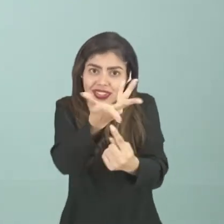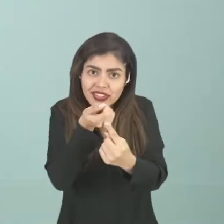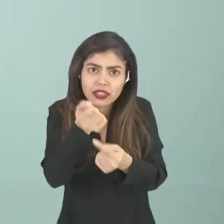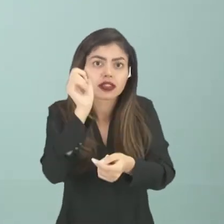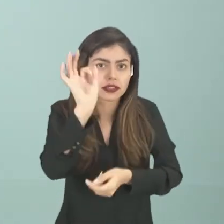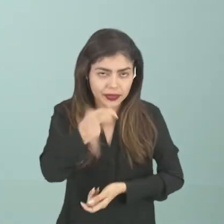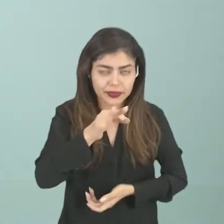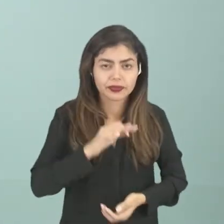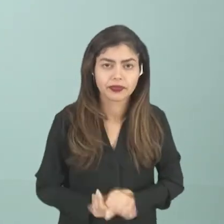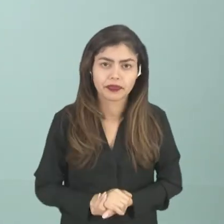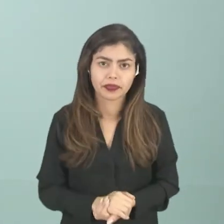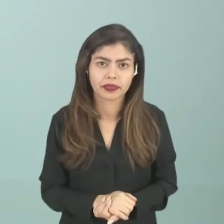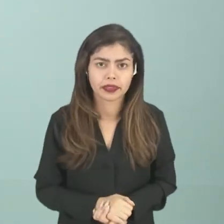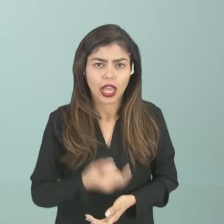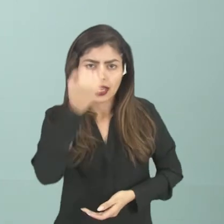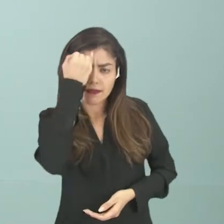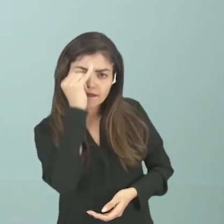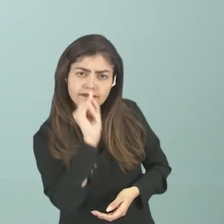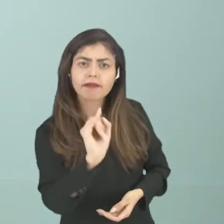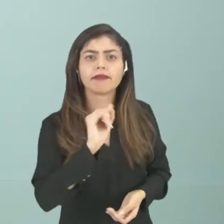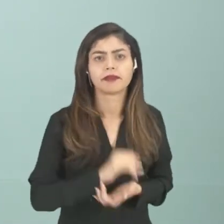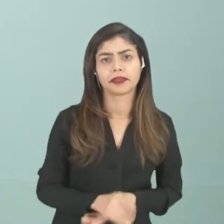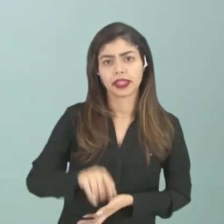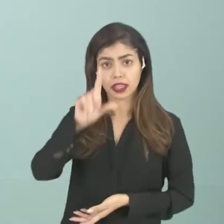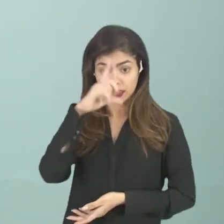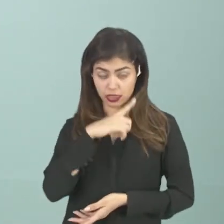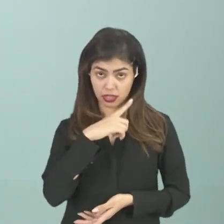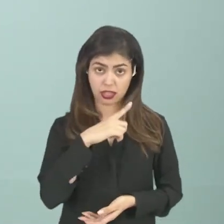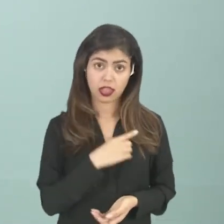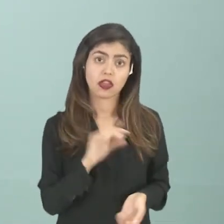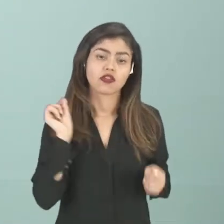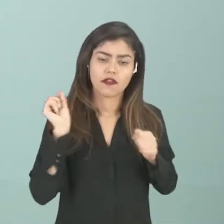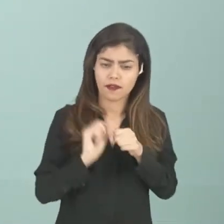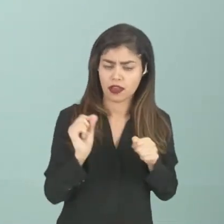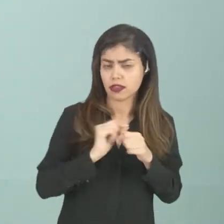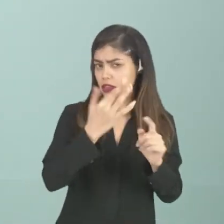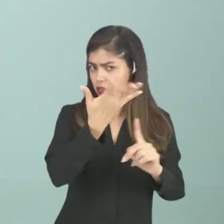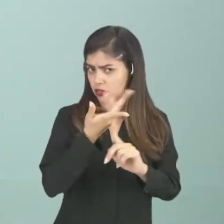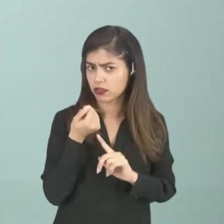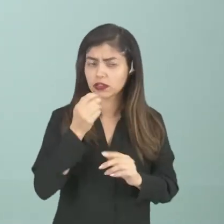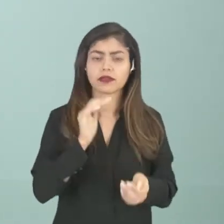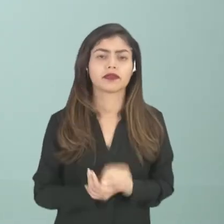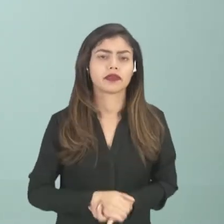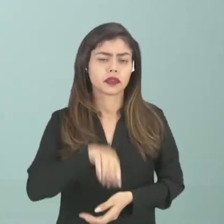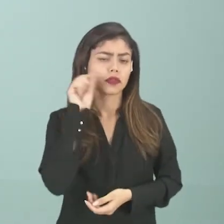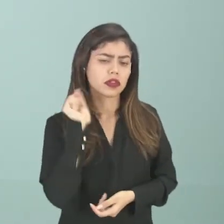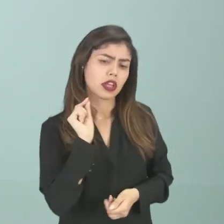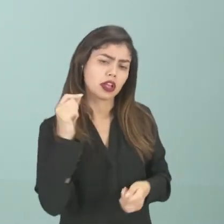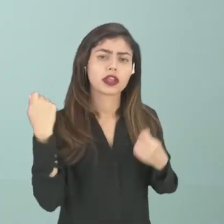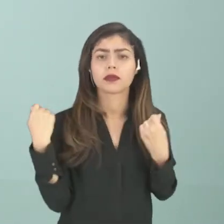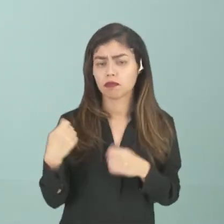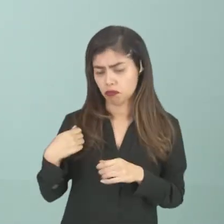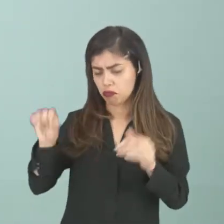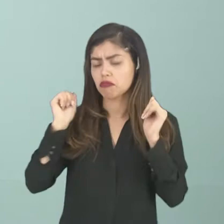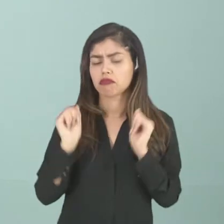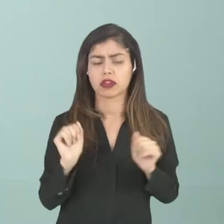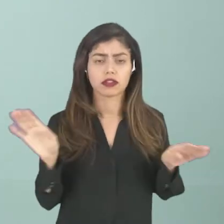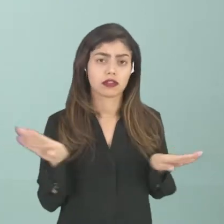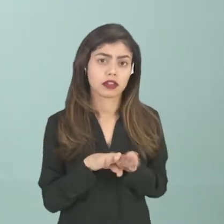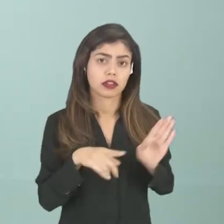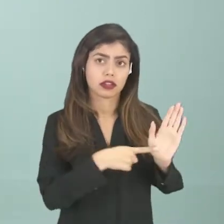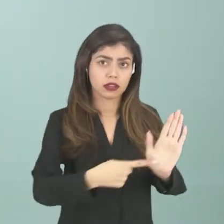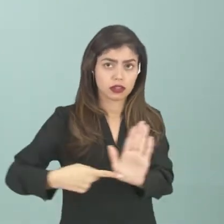Certo? Então, as ideias que ele tem no seu fazer artístico, né? O que ele pretende transmitir ao